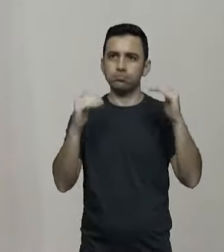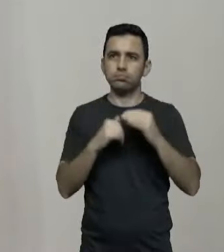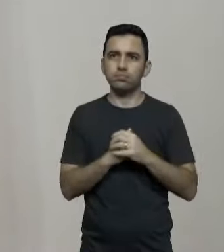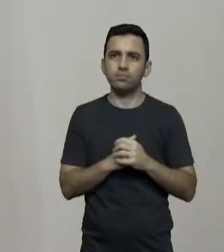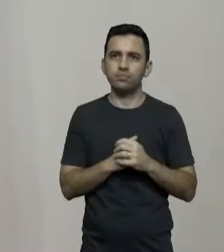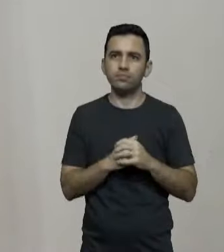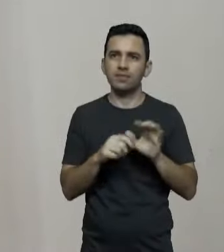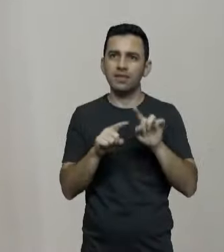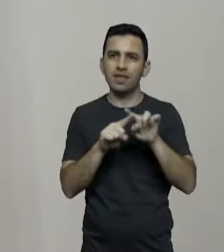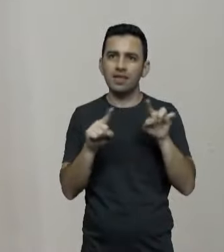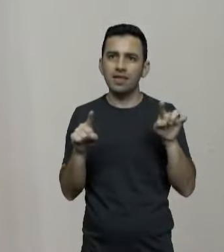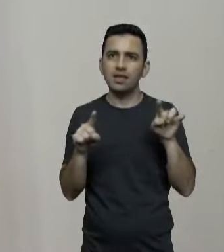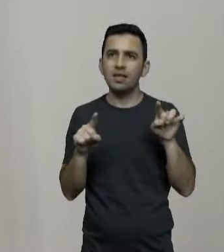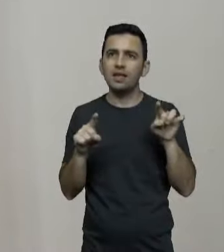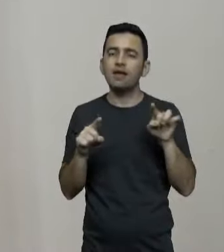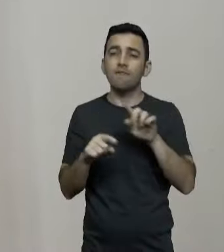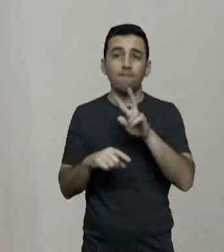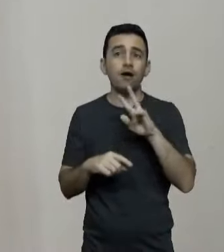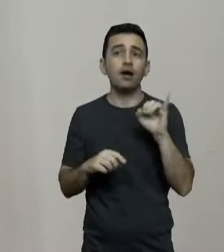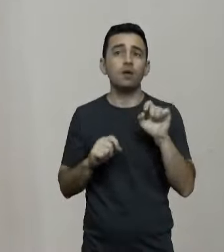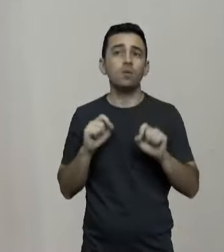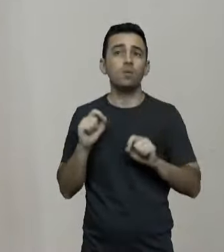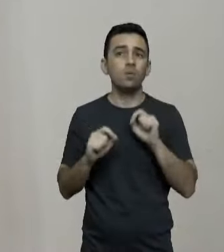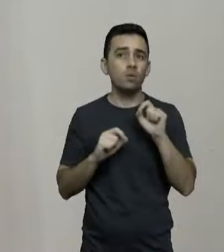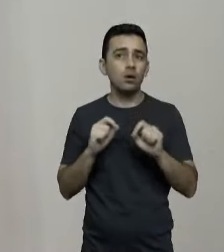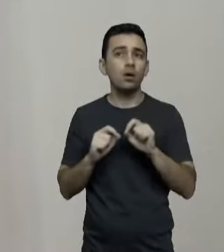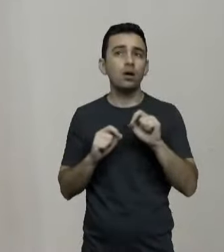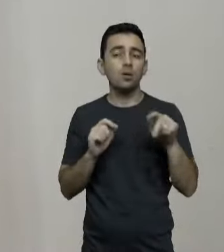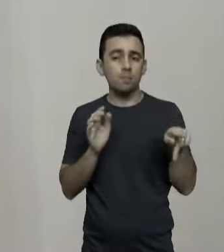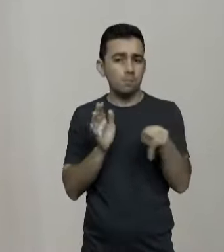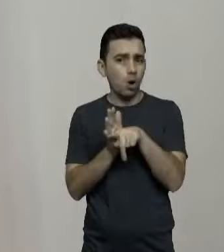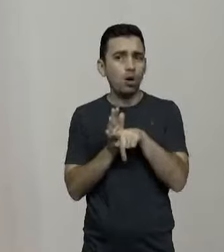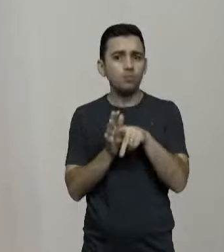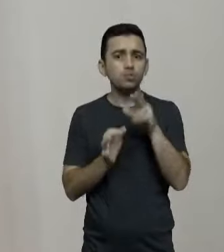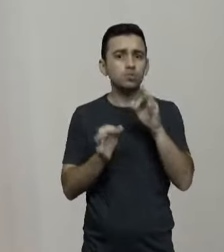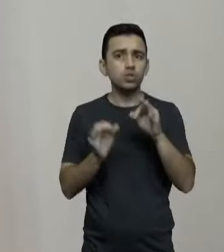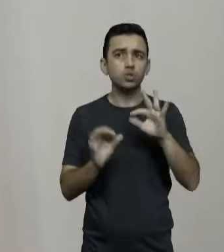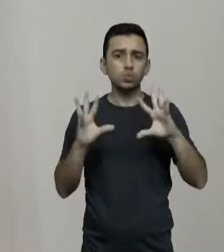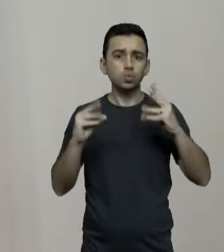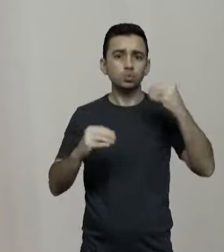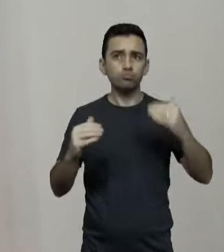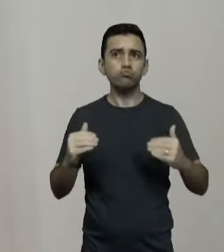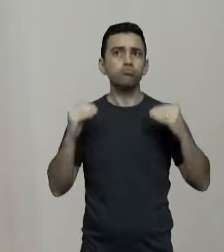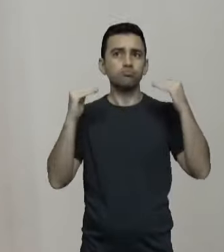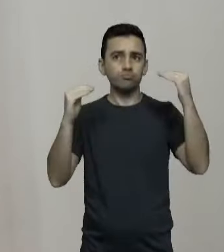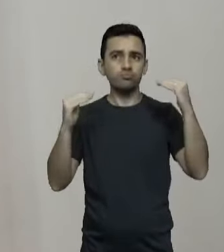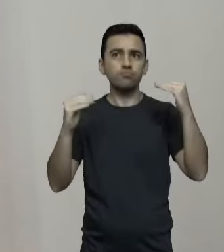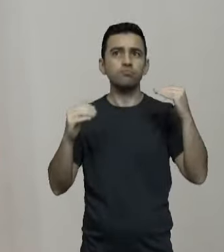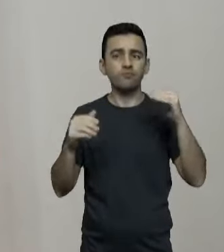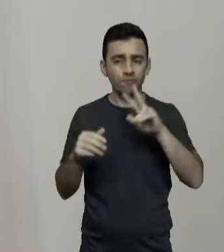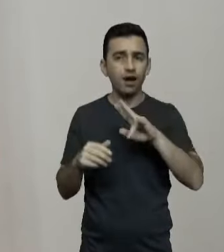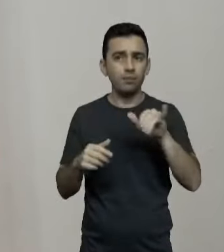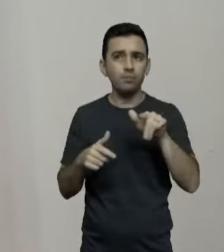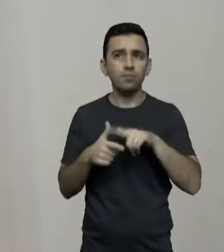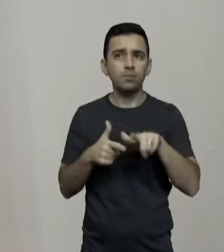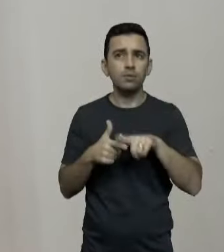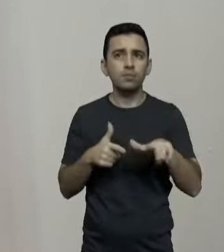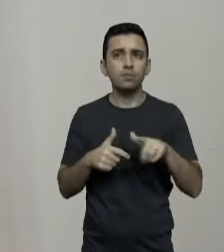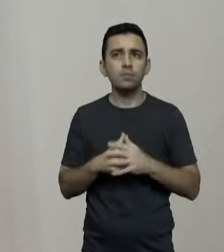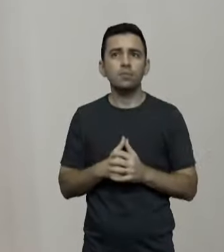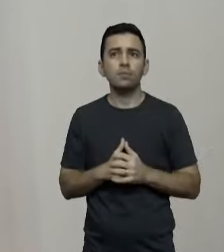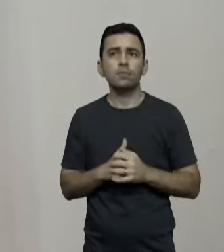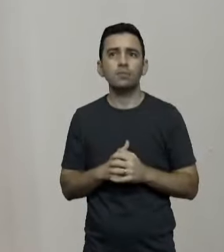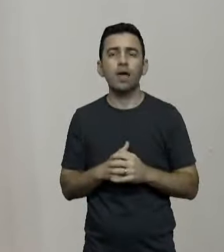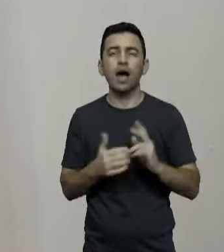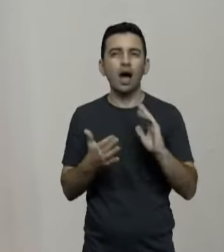está colocando, inclusive, a própria magistratura em xeque. E veja bem, alguns